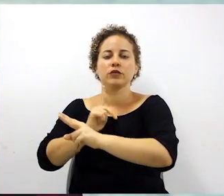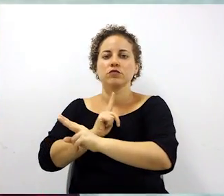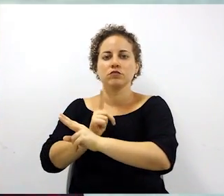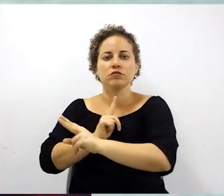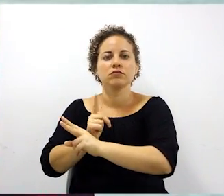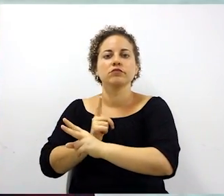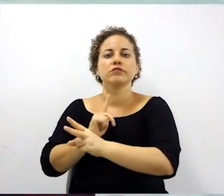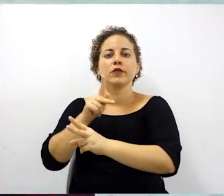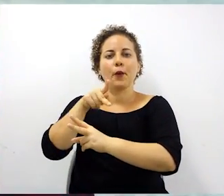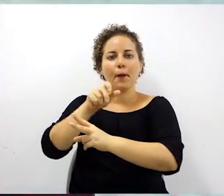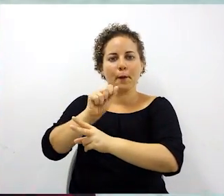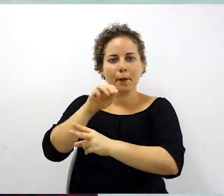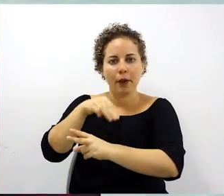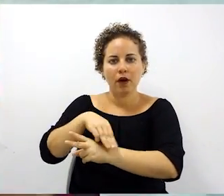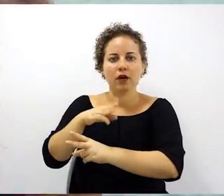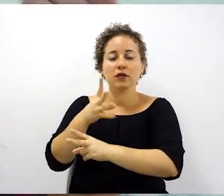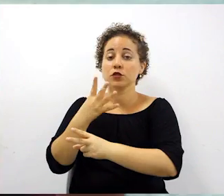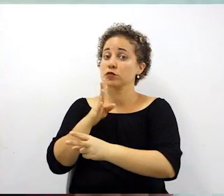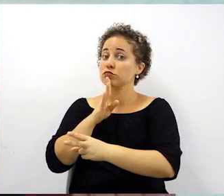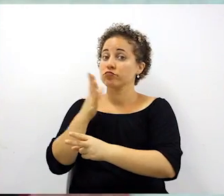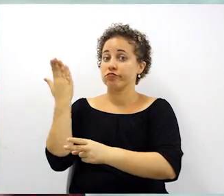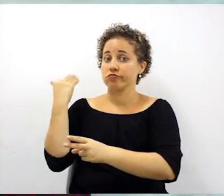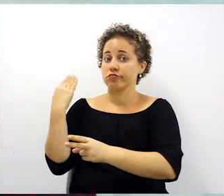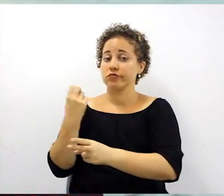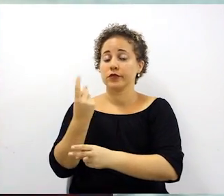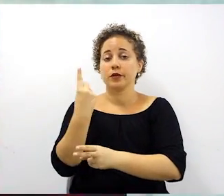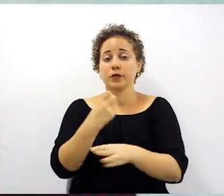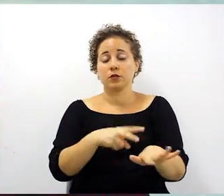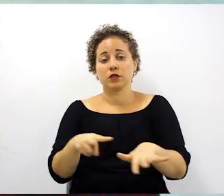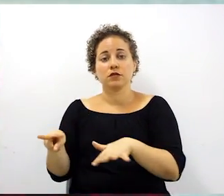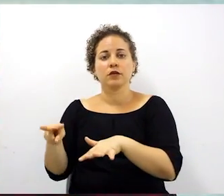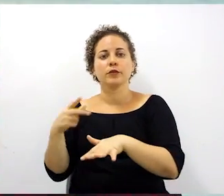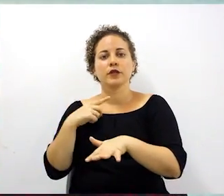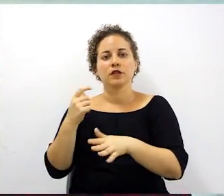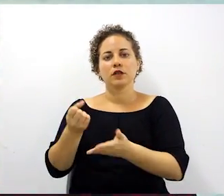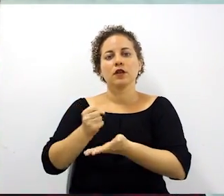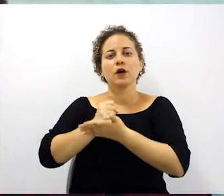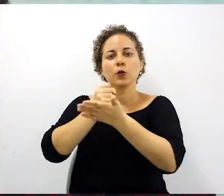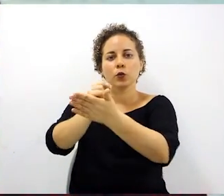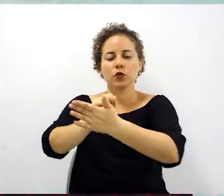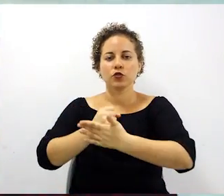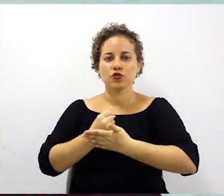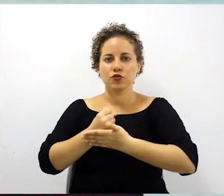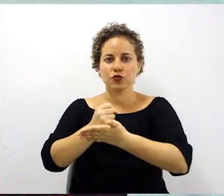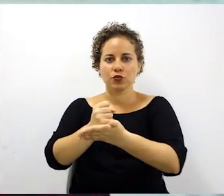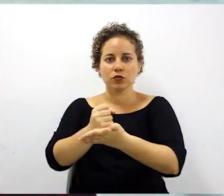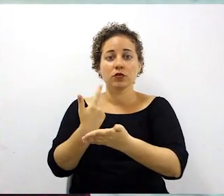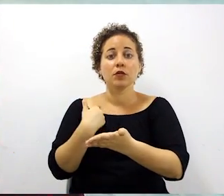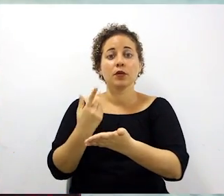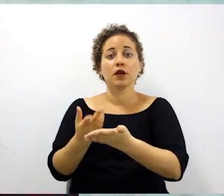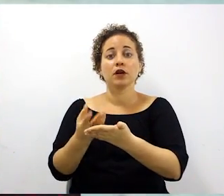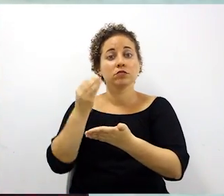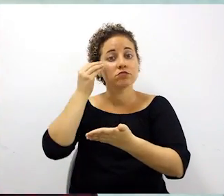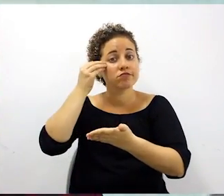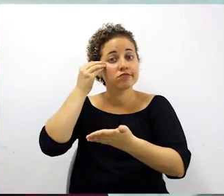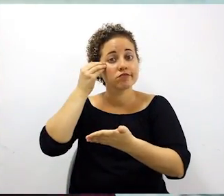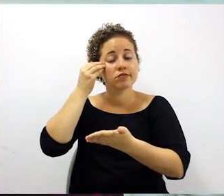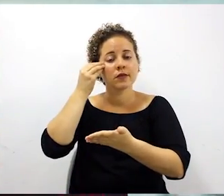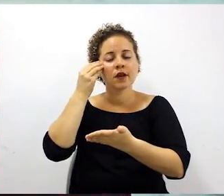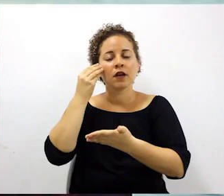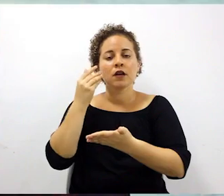o PAN, aquilo que nós vimos lá na primeira semana, o plano de ajuda mútua, em alerta, e